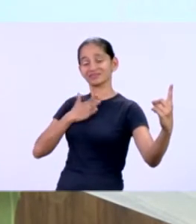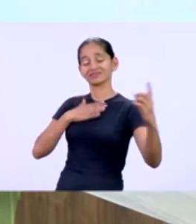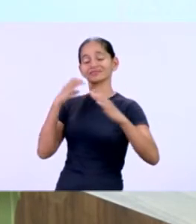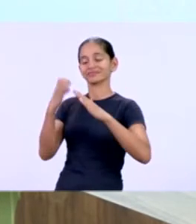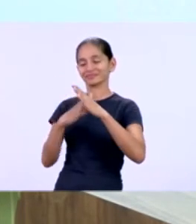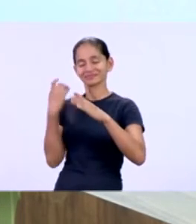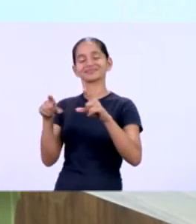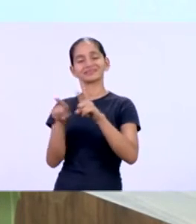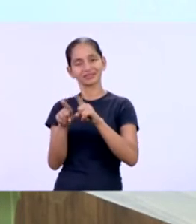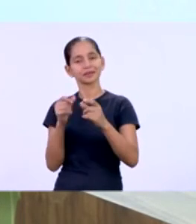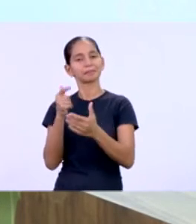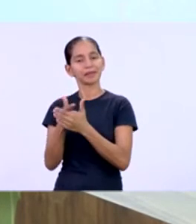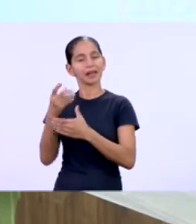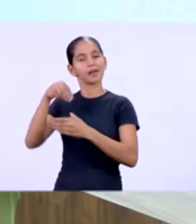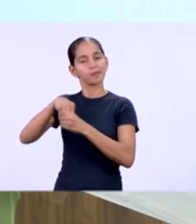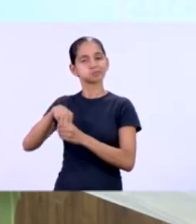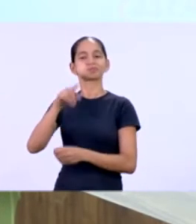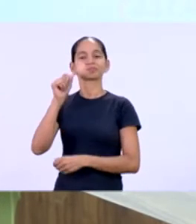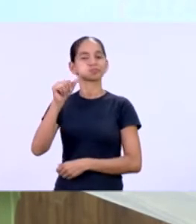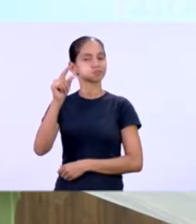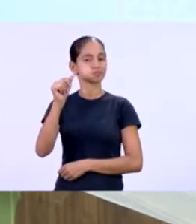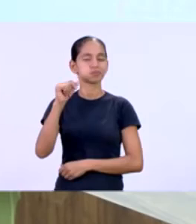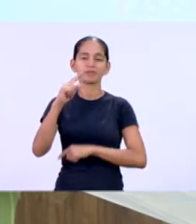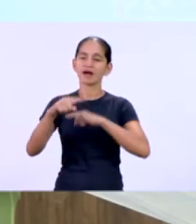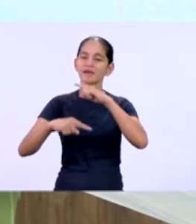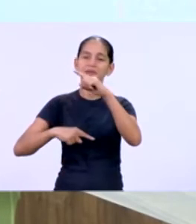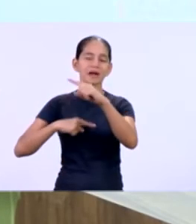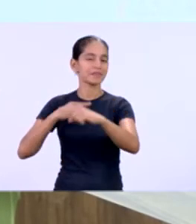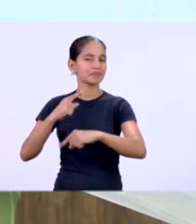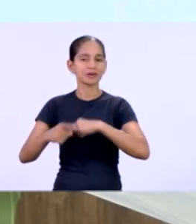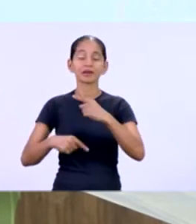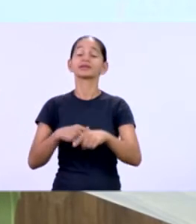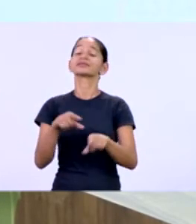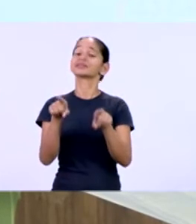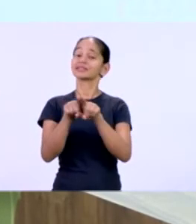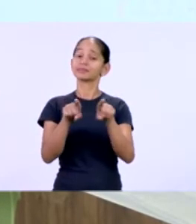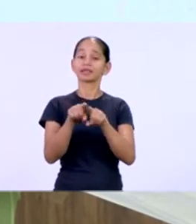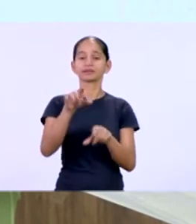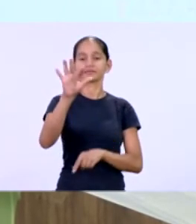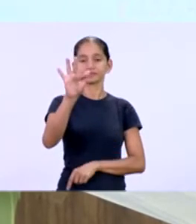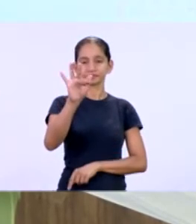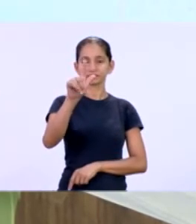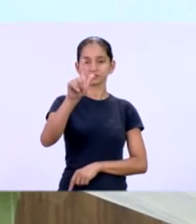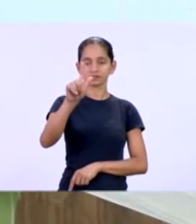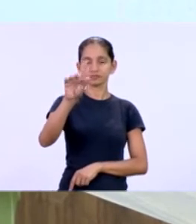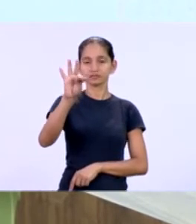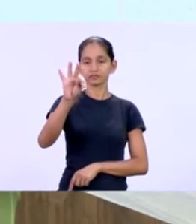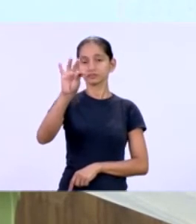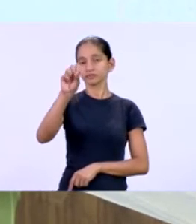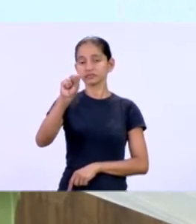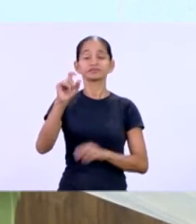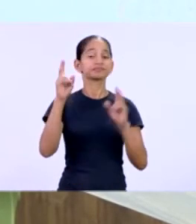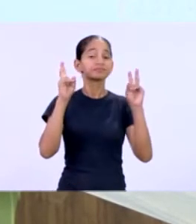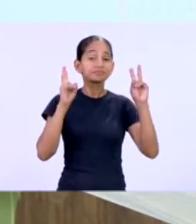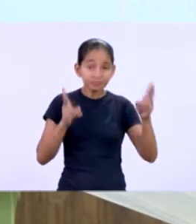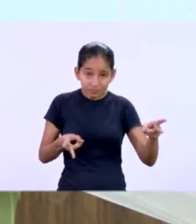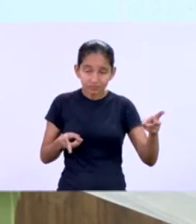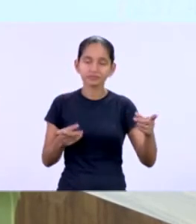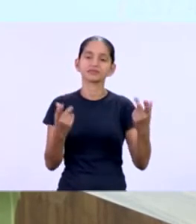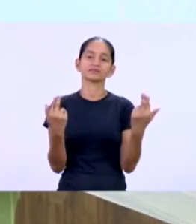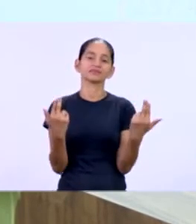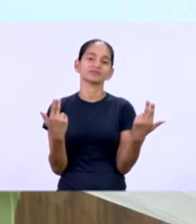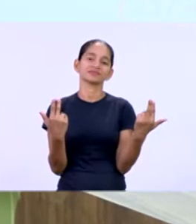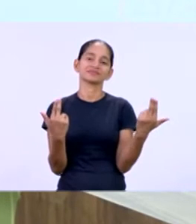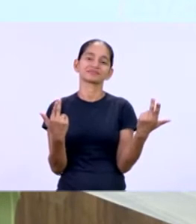do que você recebe. Beleza? O FGTS, tanto a empresa do Simples Nacional, conta do lucro presumido, conta do lucro